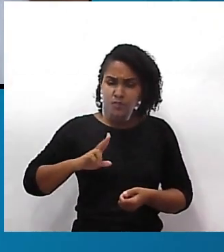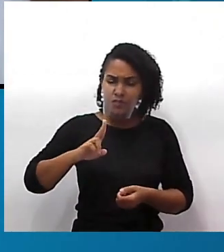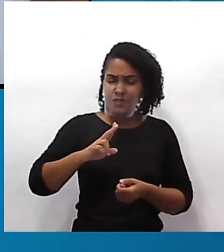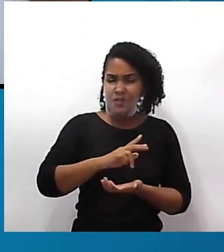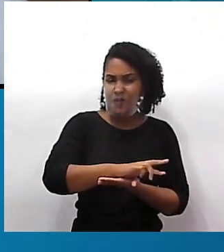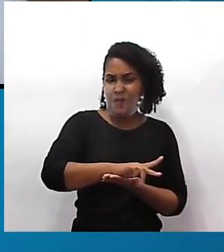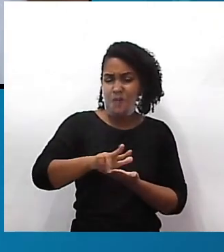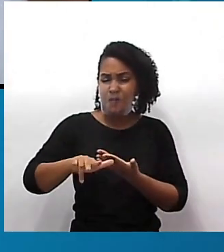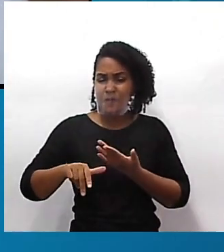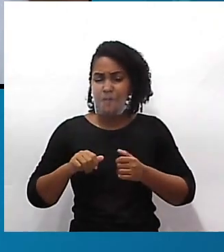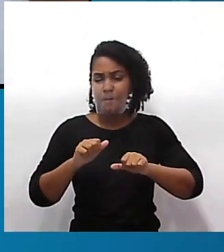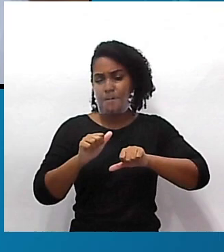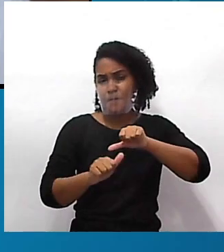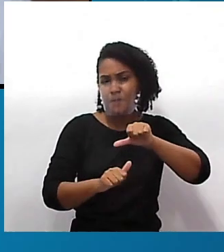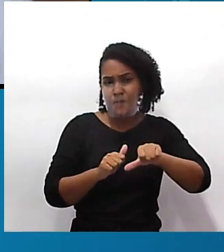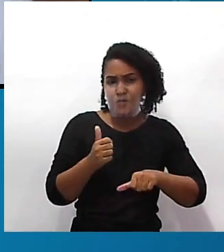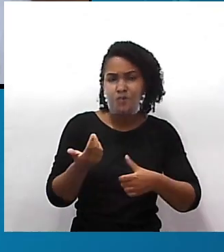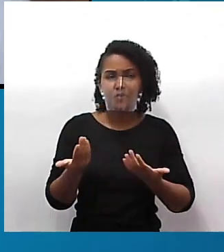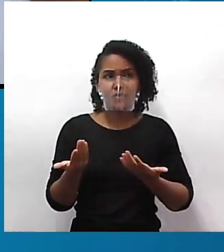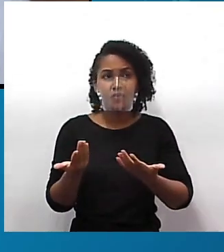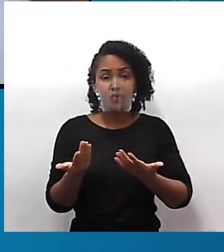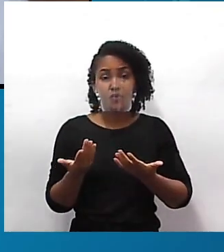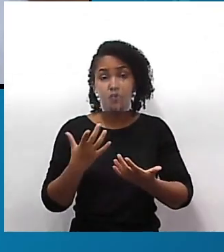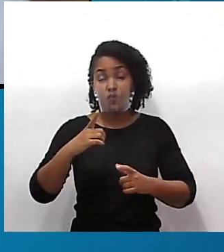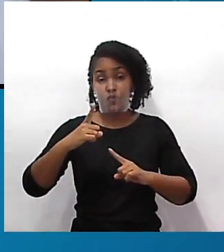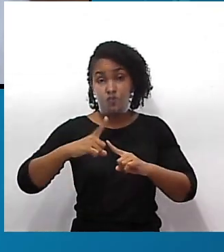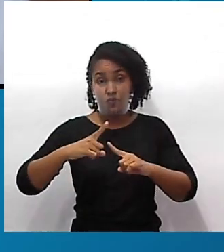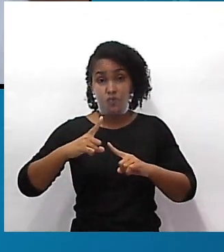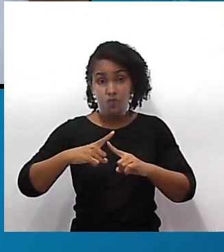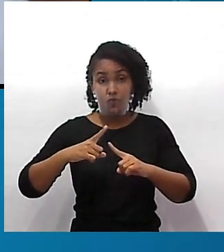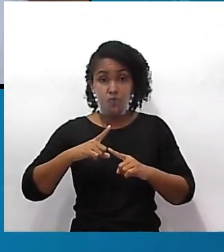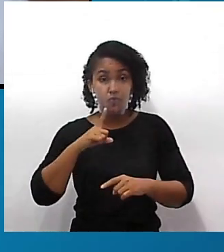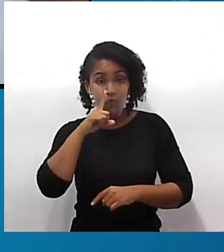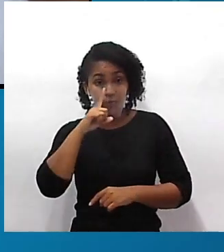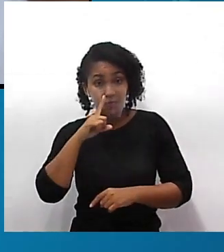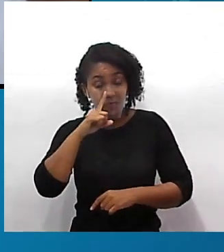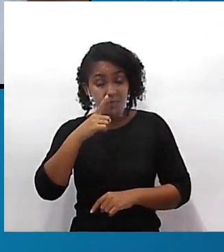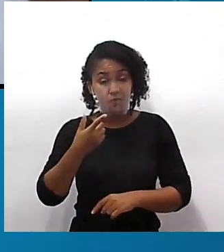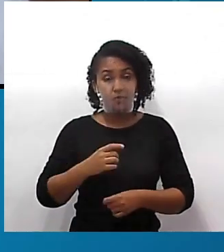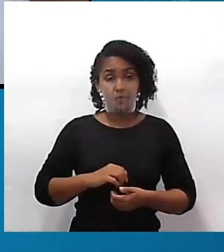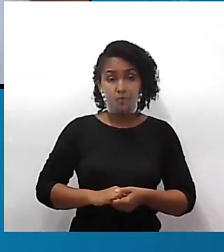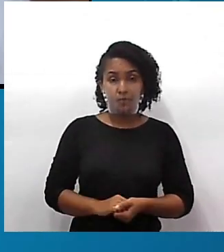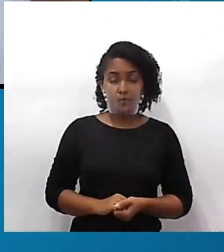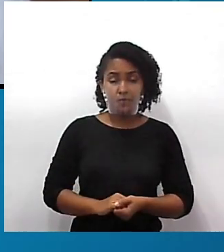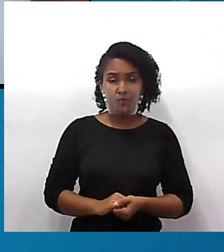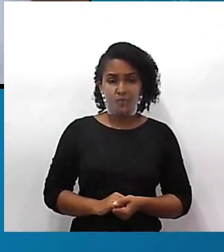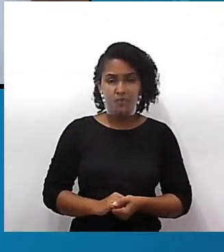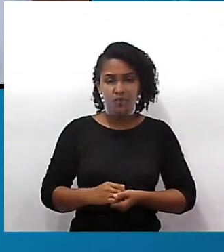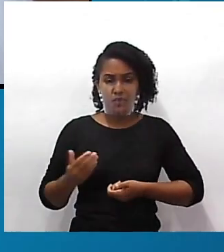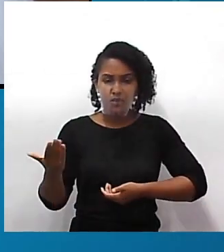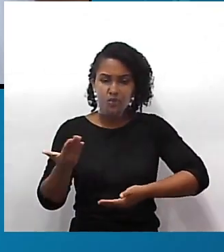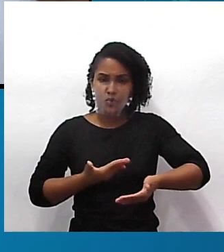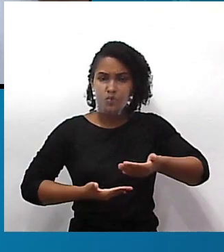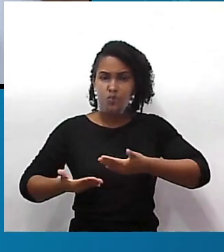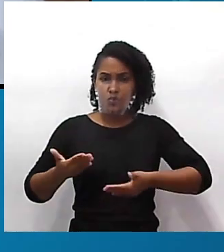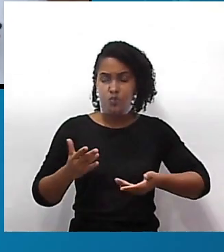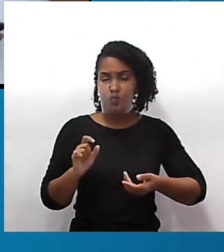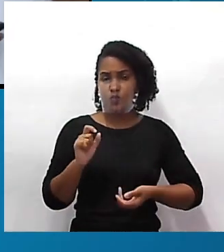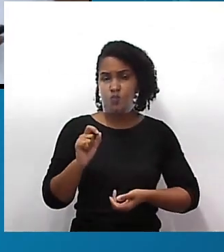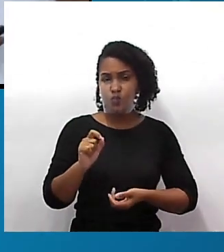variar de acordo com o grau, né, do risco, né, e com relação à